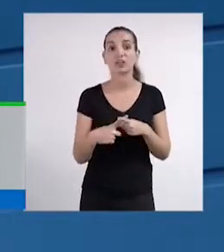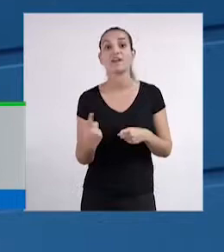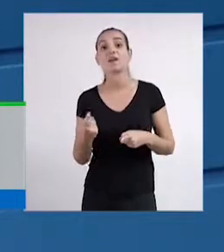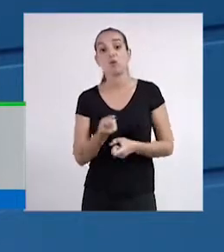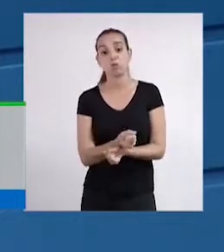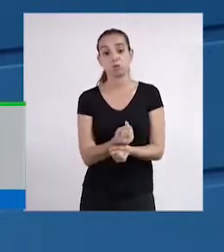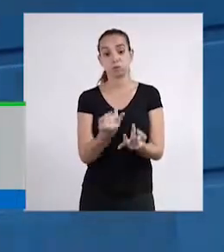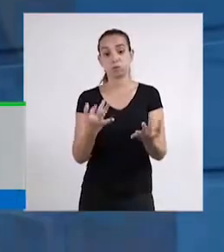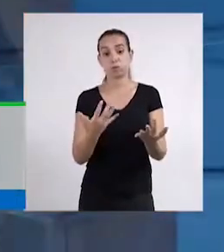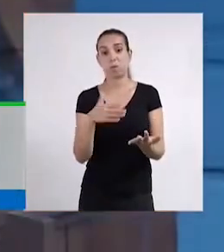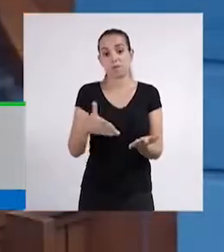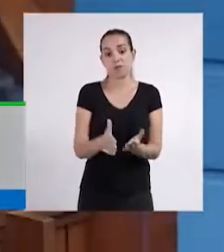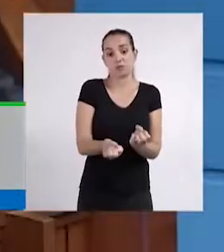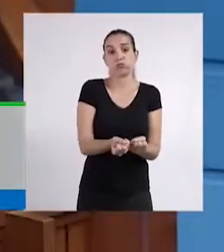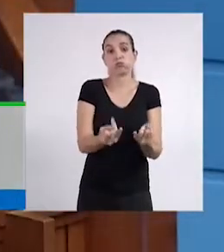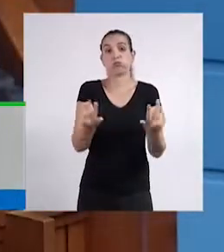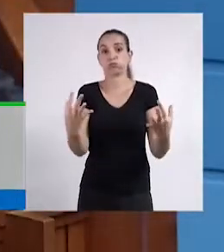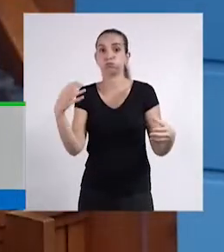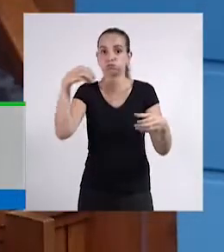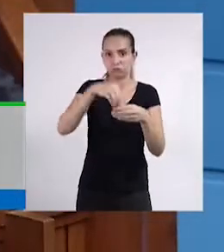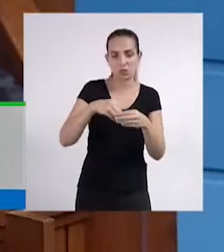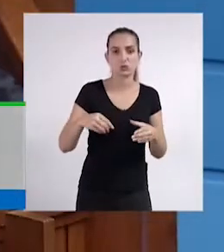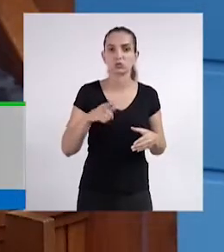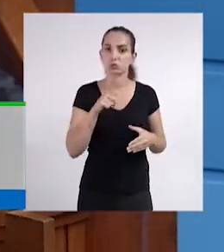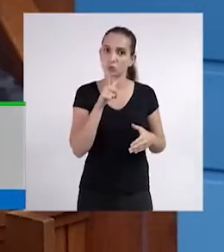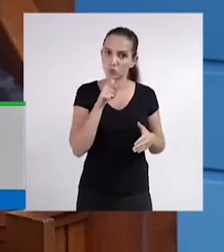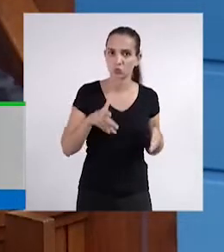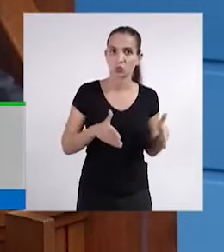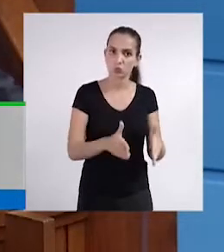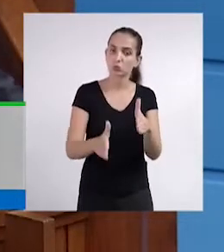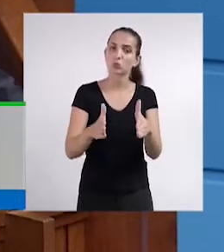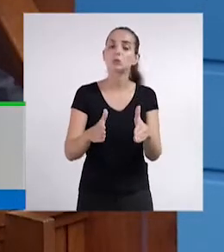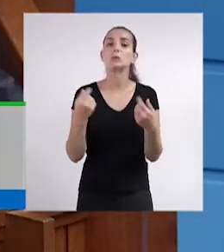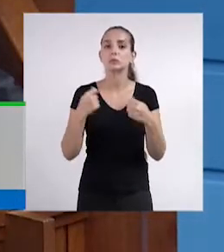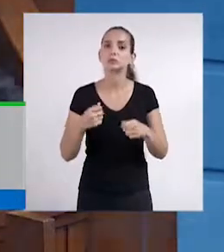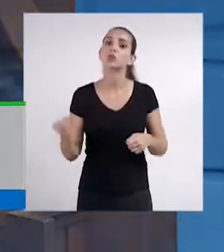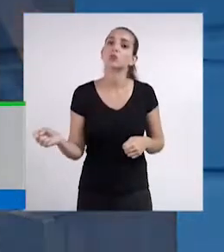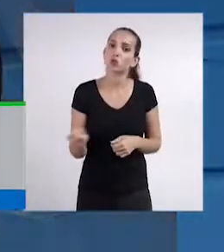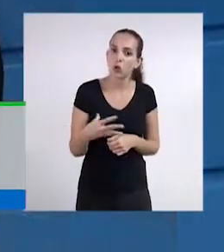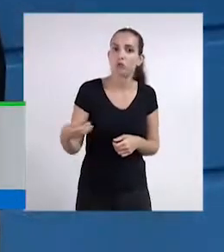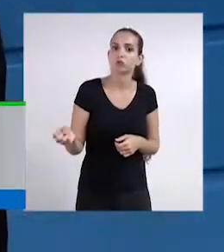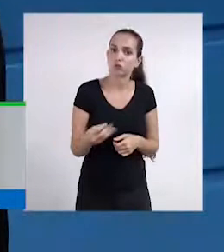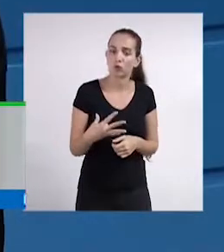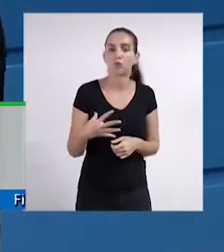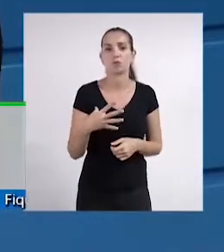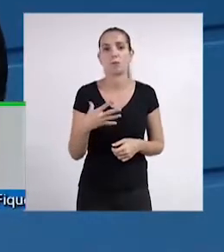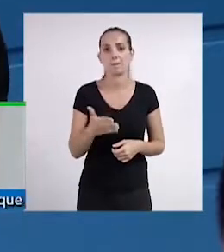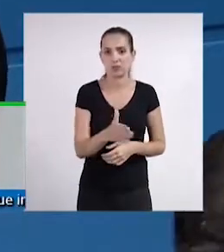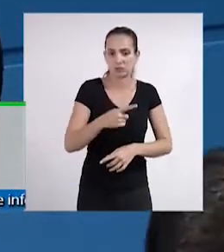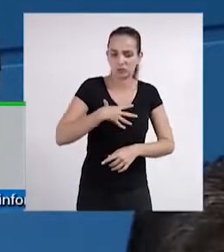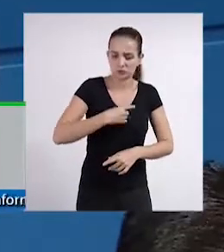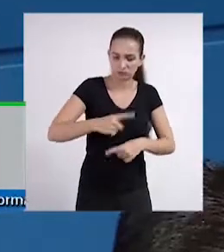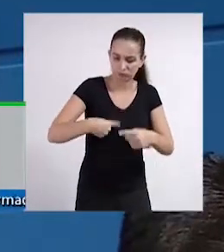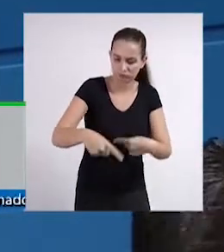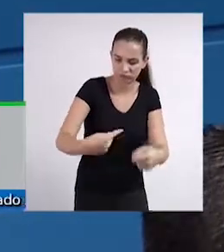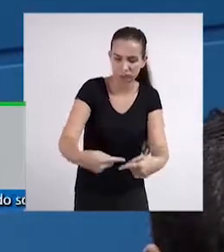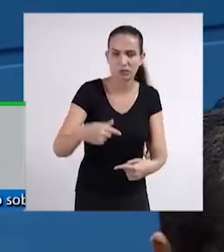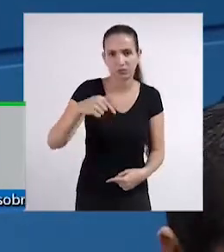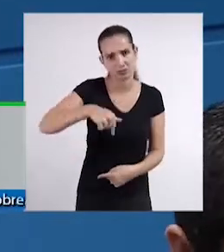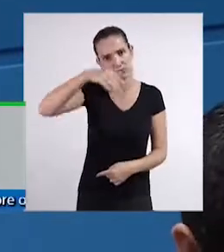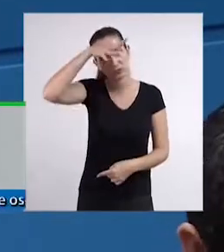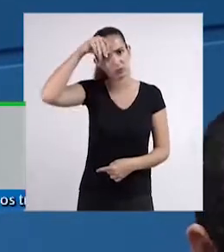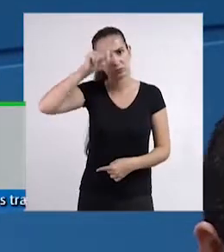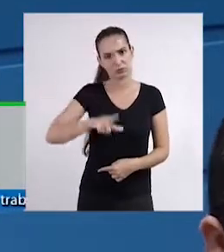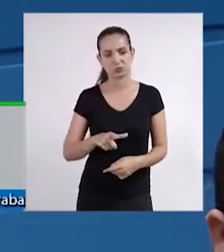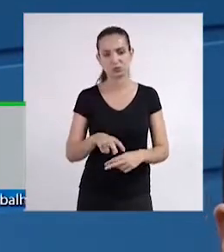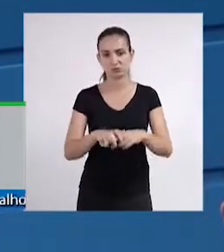verdade, nós precisamos chegar a um bom termo de realmente repovoar com peixe, porque nós temos aqui regiões e rios muito piscicosos do Mato Grosso do Sul e que, na verdade,